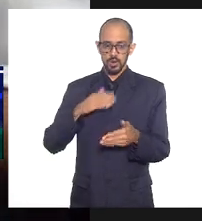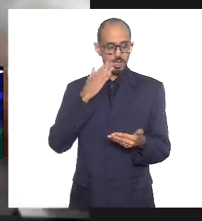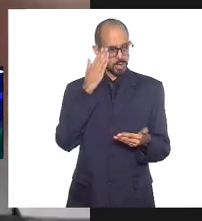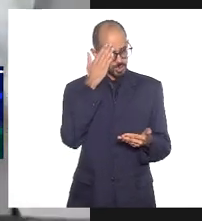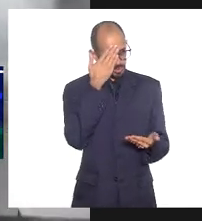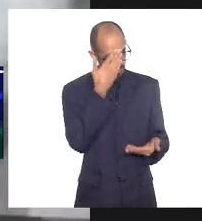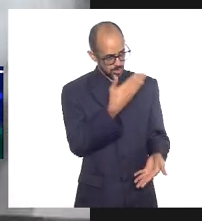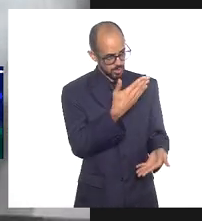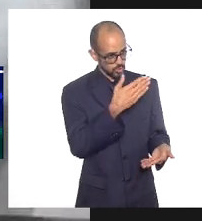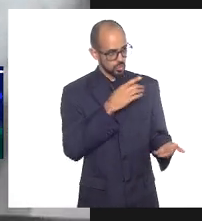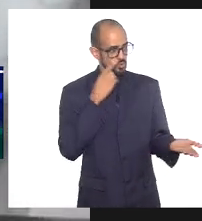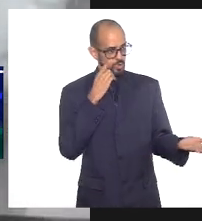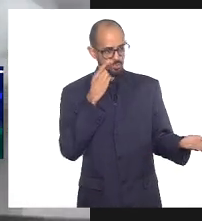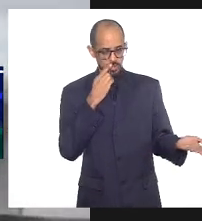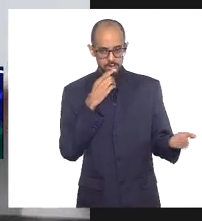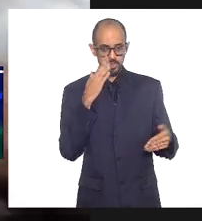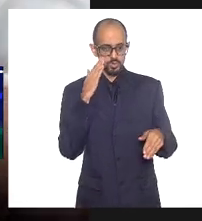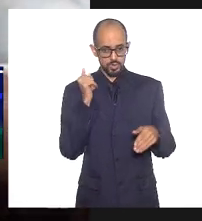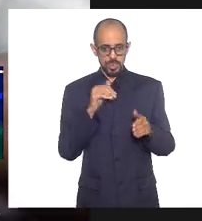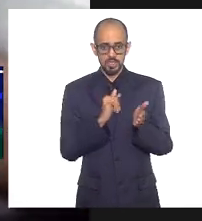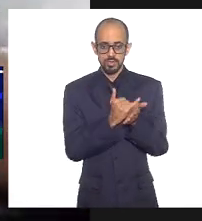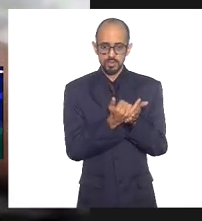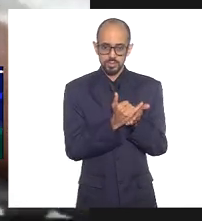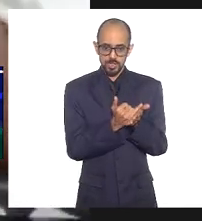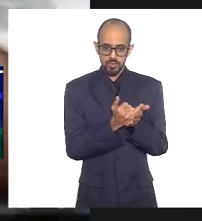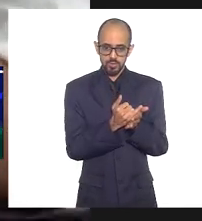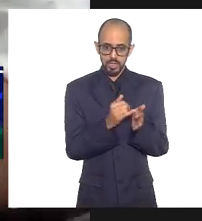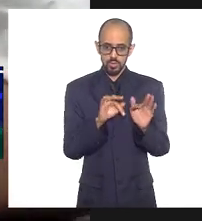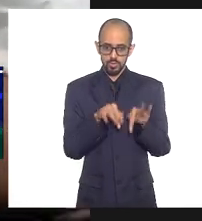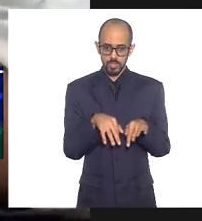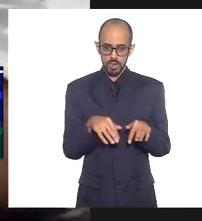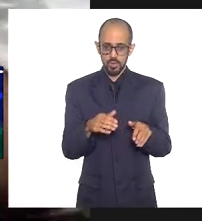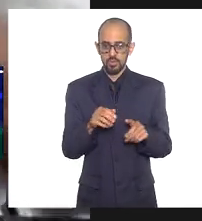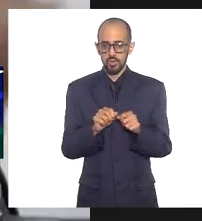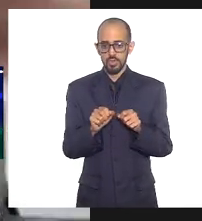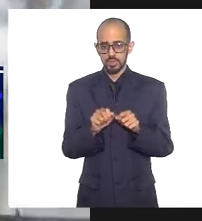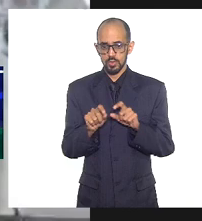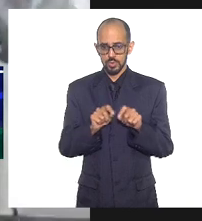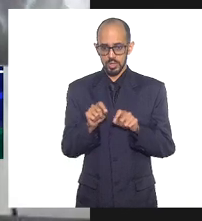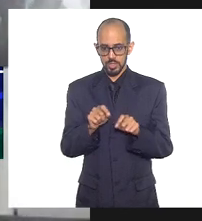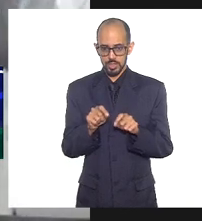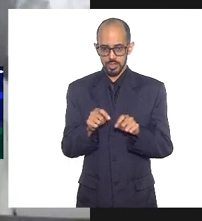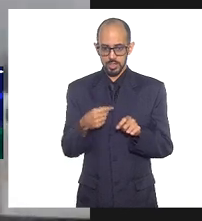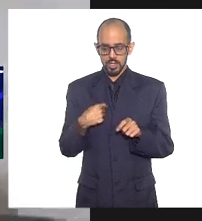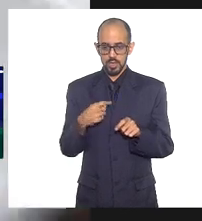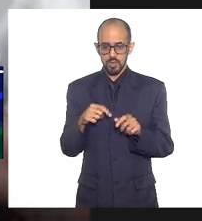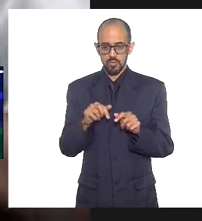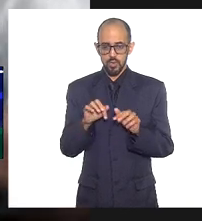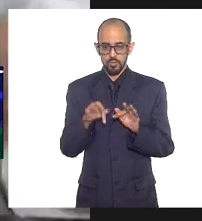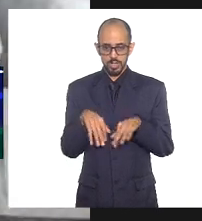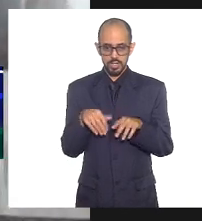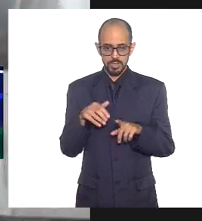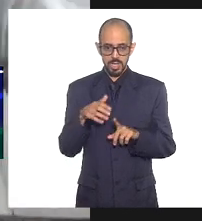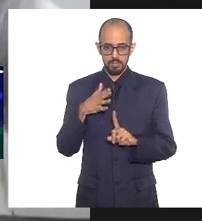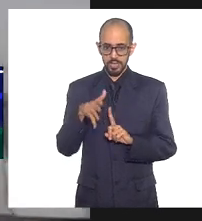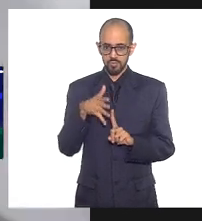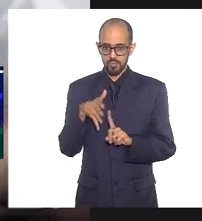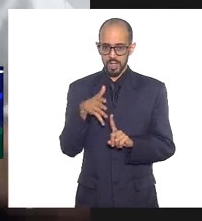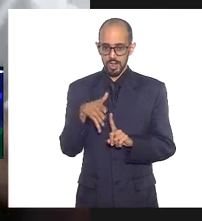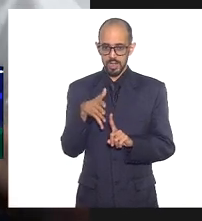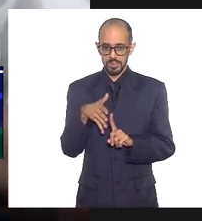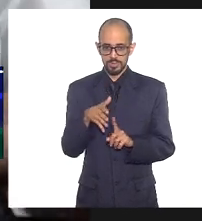todos se inscreveram no expediente final eu vou fazer o seguinte eu vou terminar a minha fala aqui é